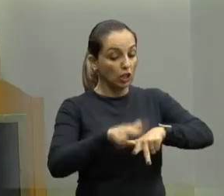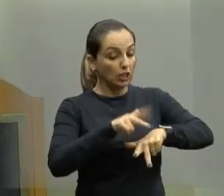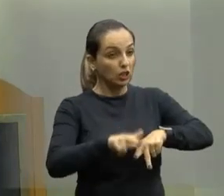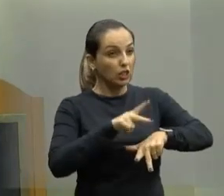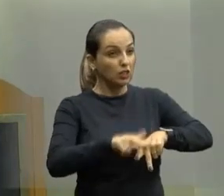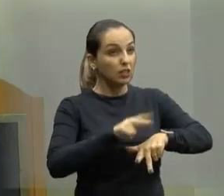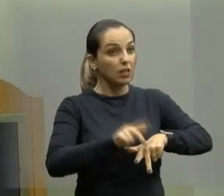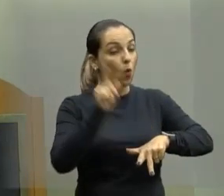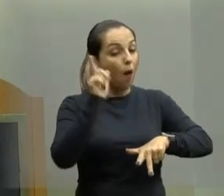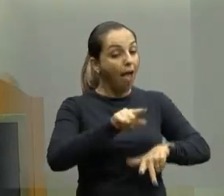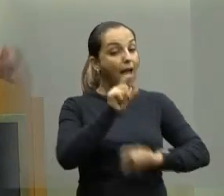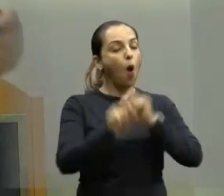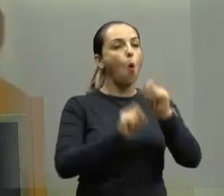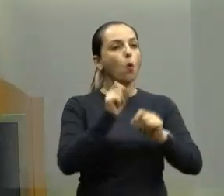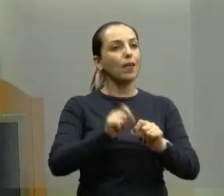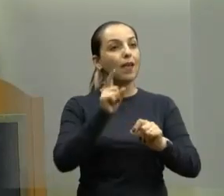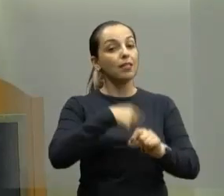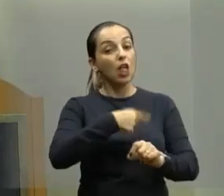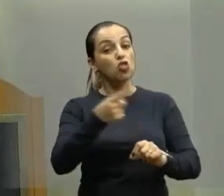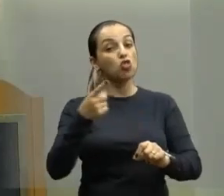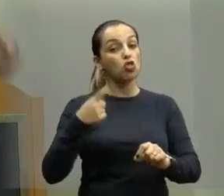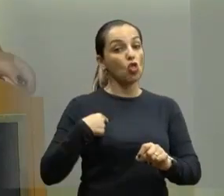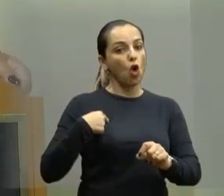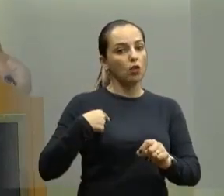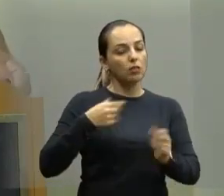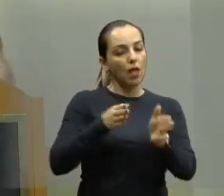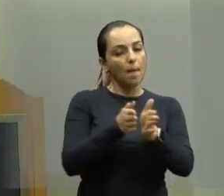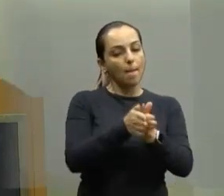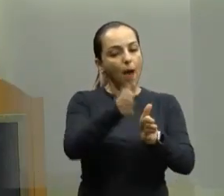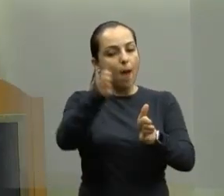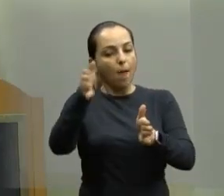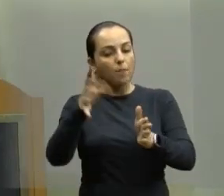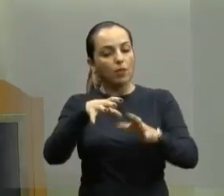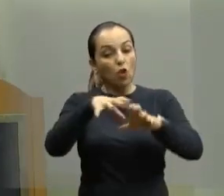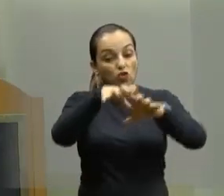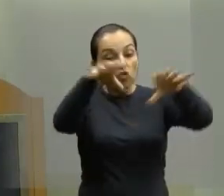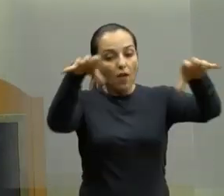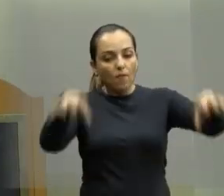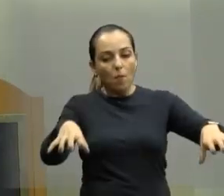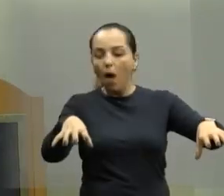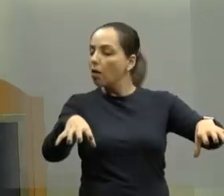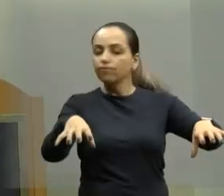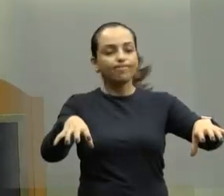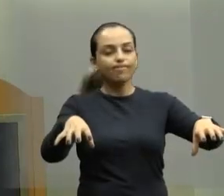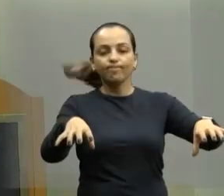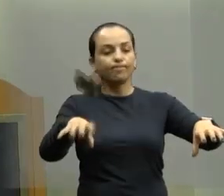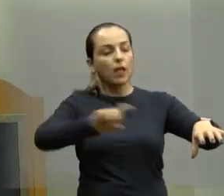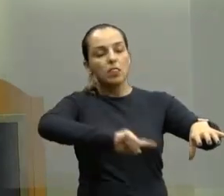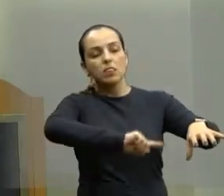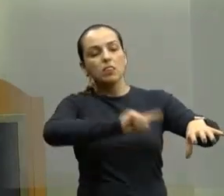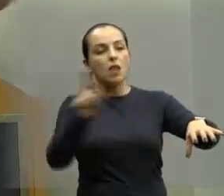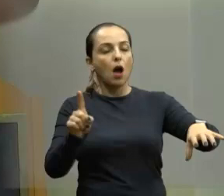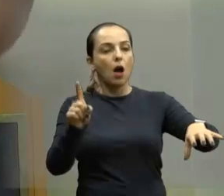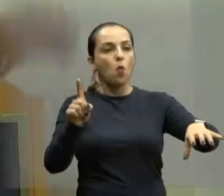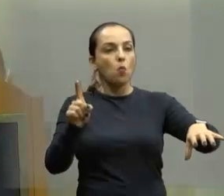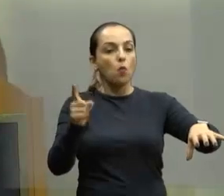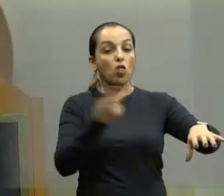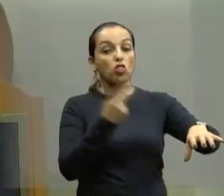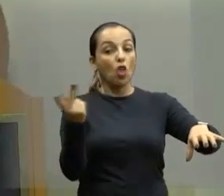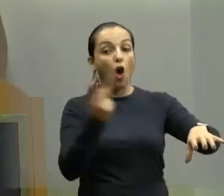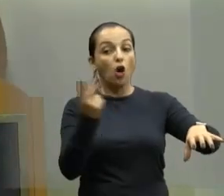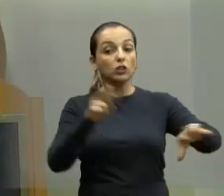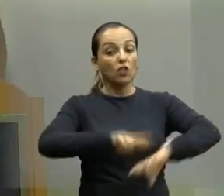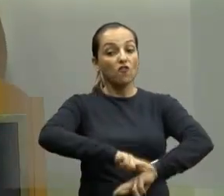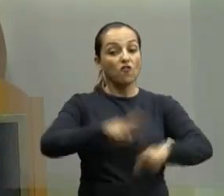orientação sexual Tainara não será um divisor não será um fator social que vai nos diferenciar